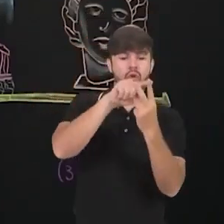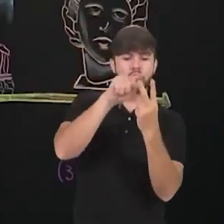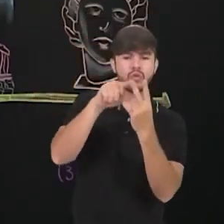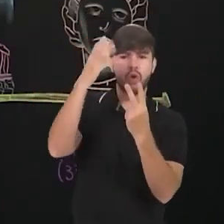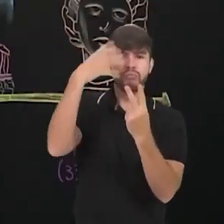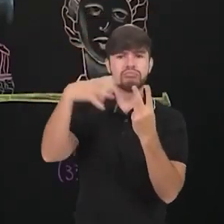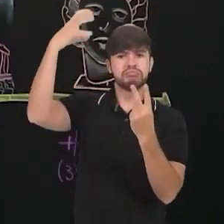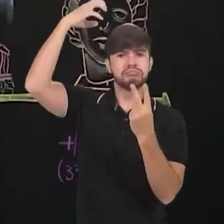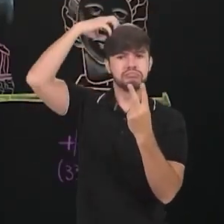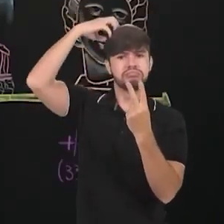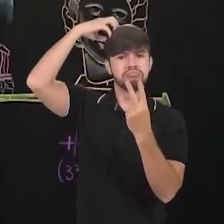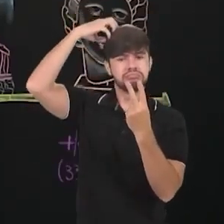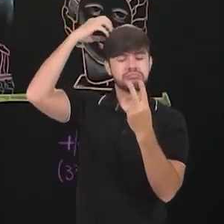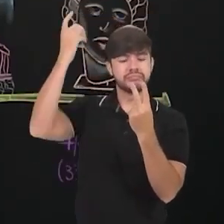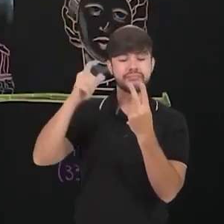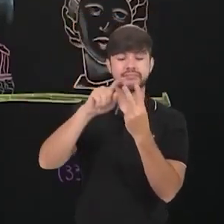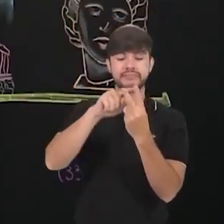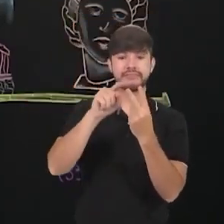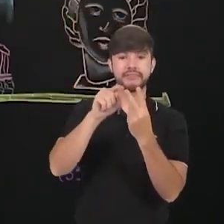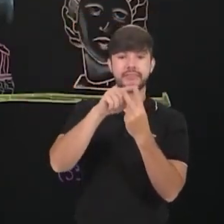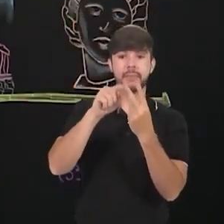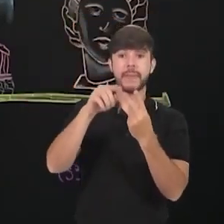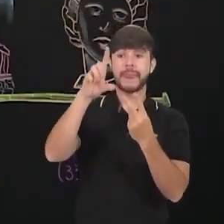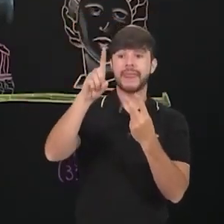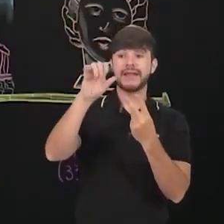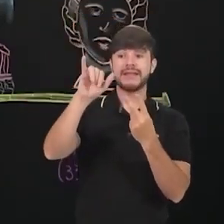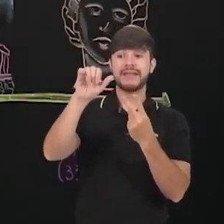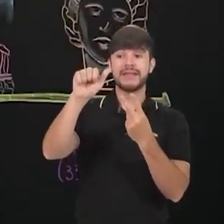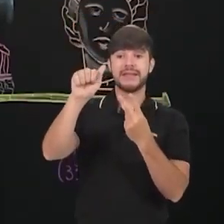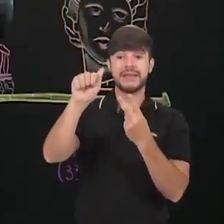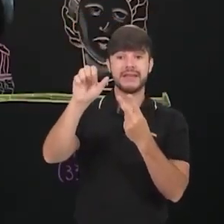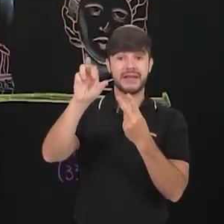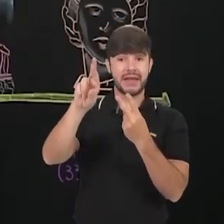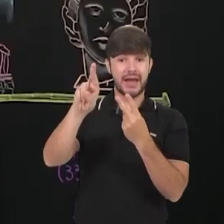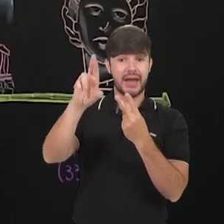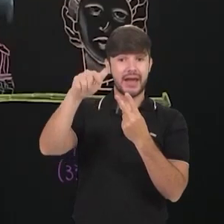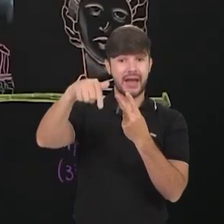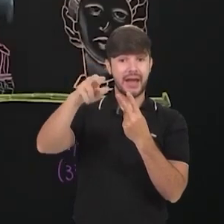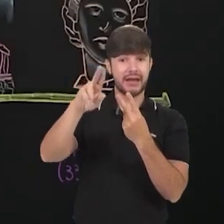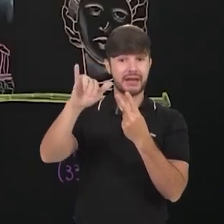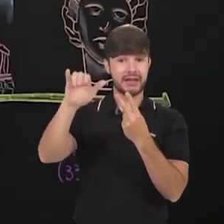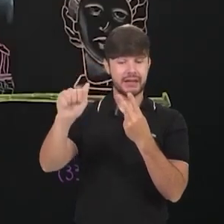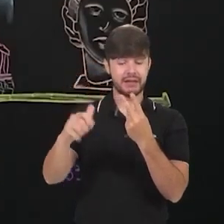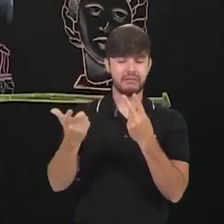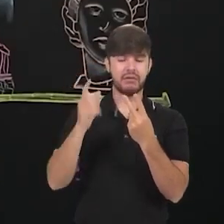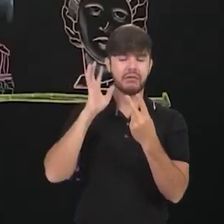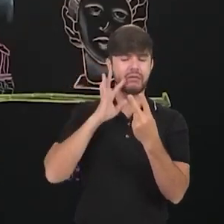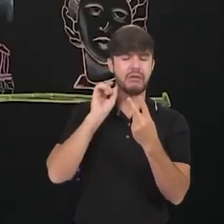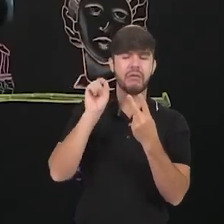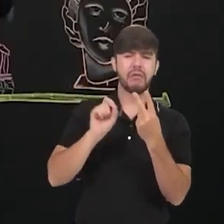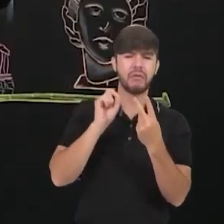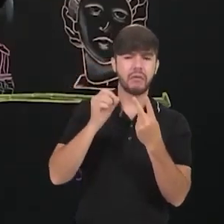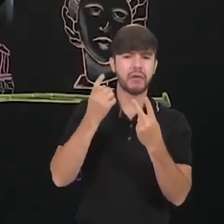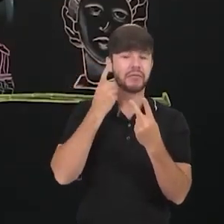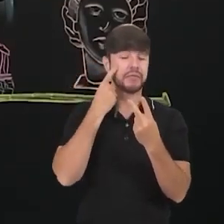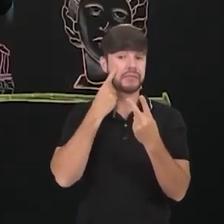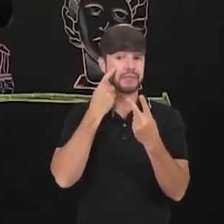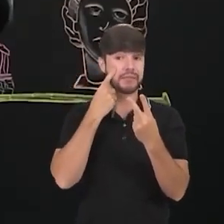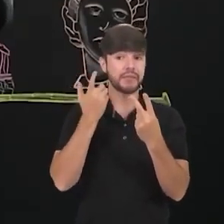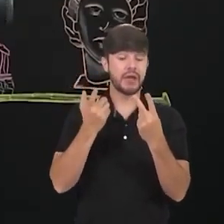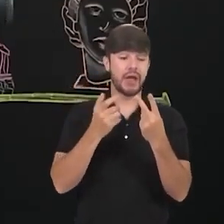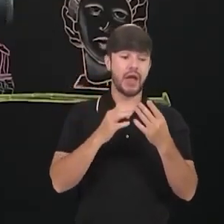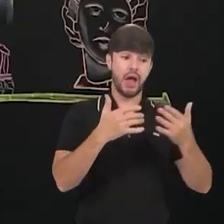reis. Por isso o nome é assim diferente, ó, é diarquia. O que é interessante? Repara, novamente,